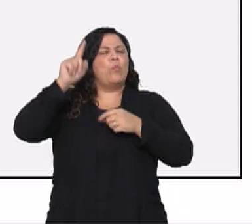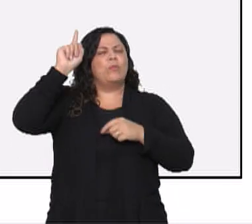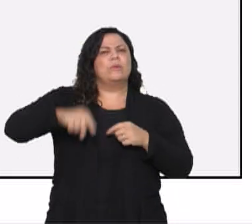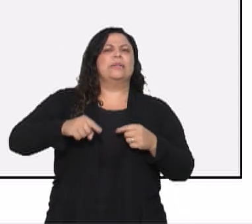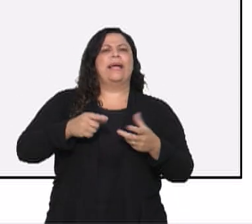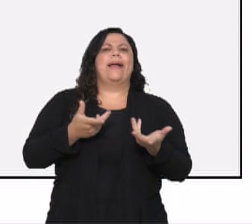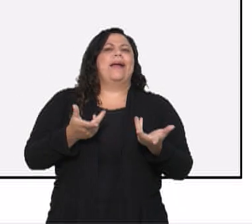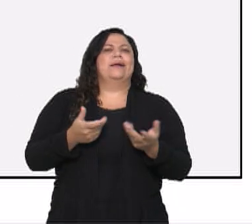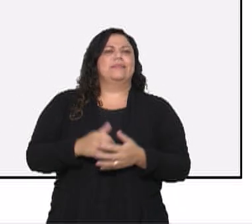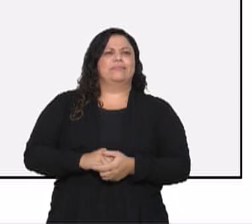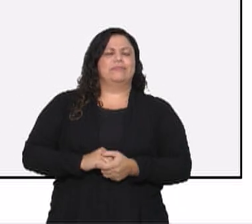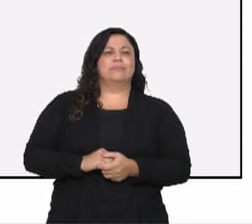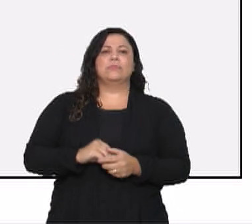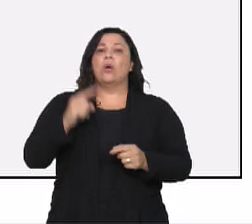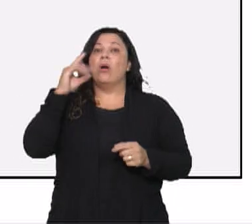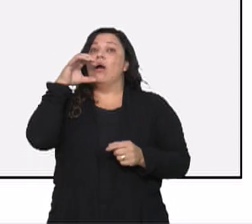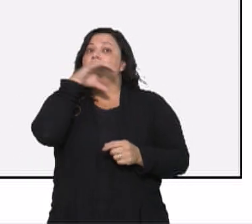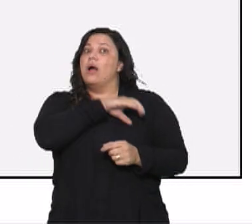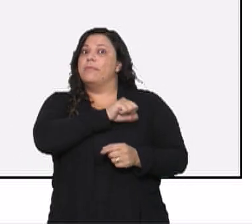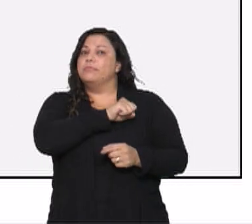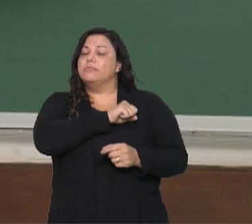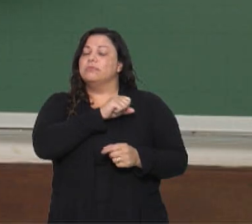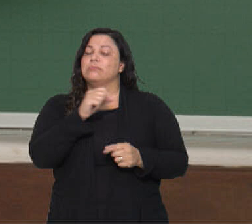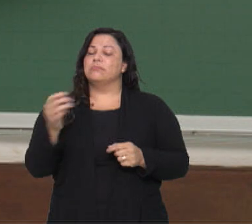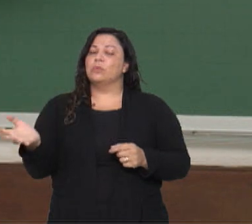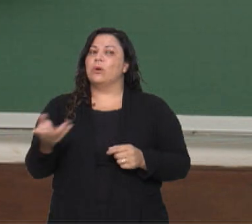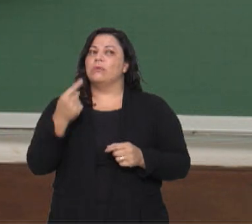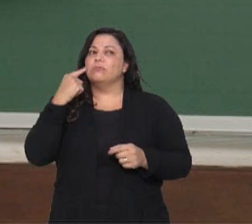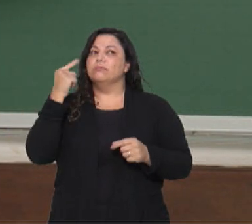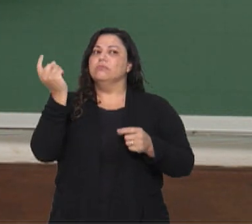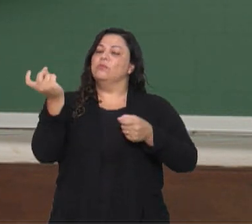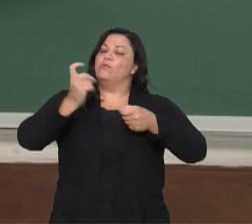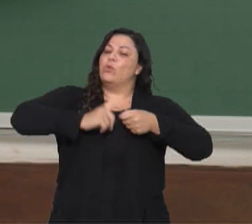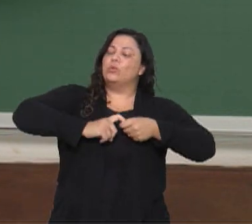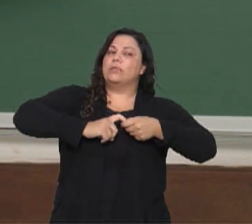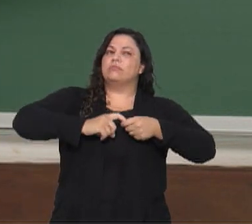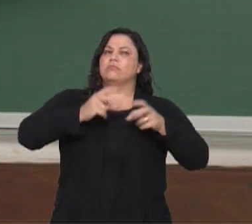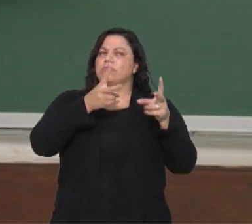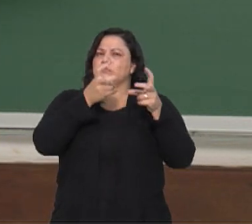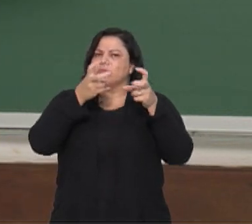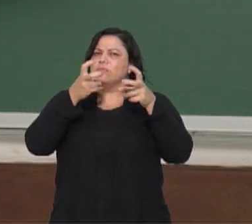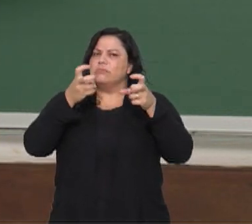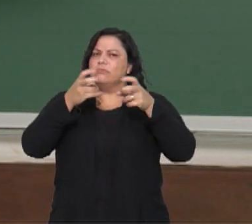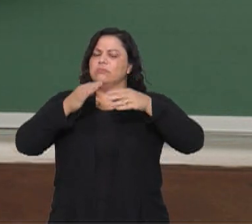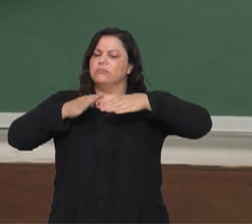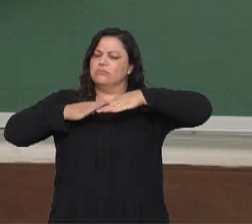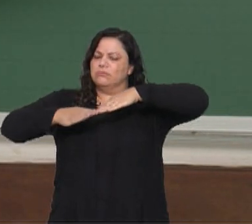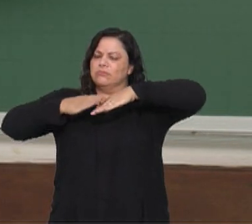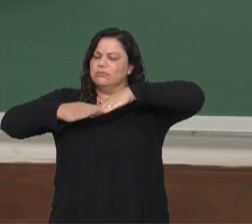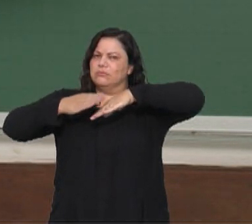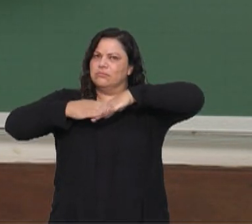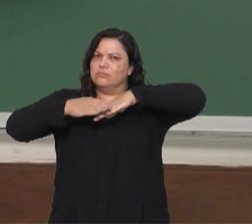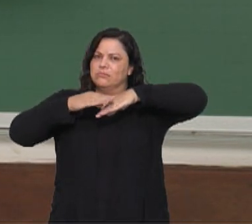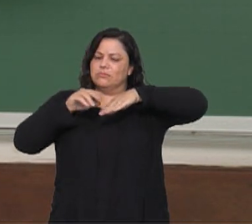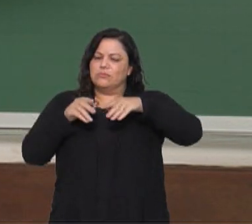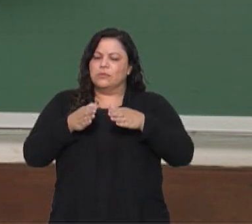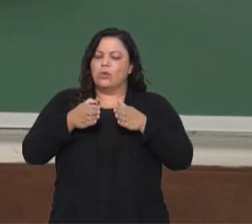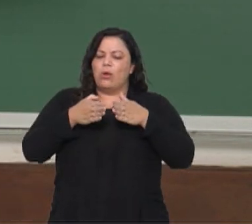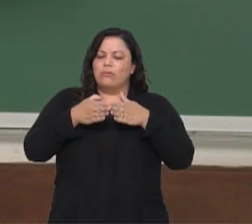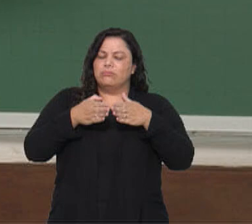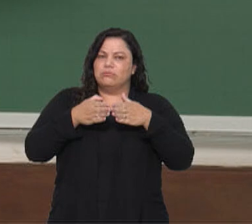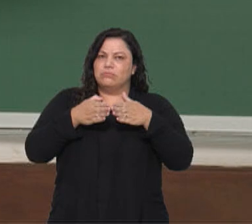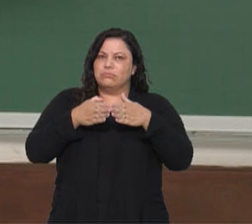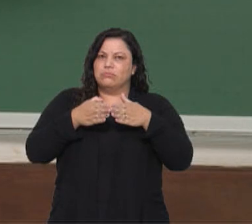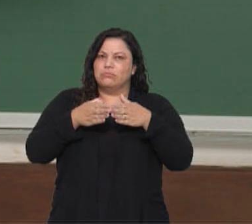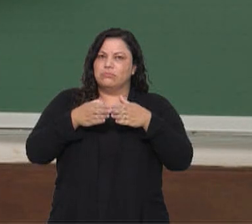do período Neolítico. Vou rapidinho aqui voltar com vocês. Observe então que eles são, olha o corte aqui dessa ponta aqui desse